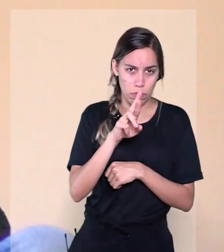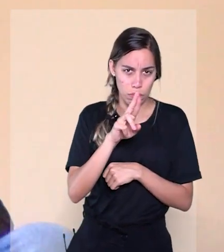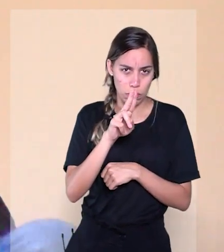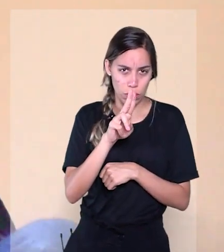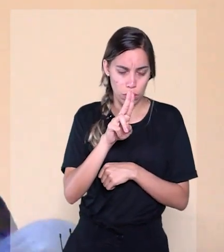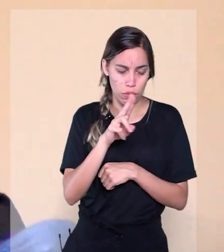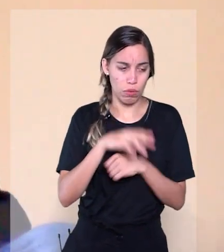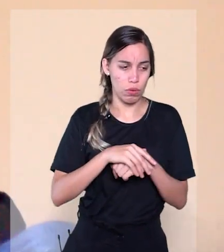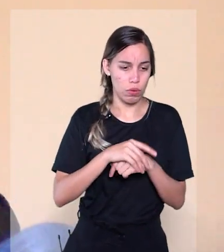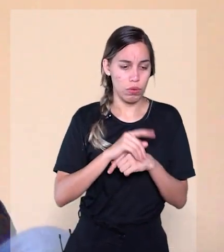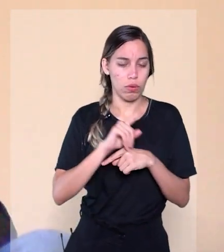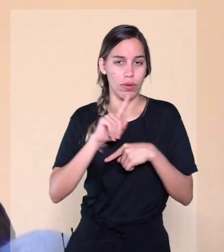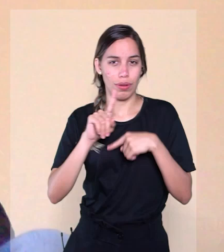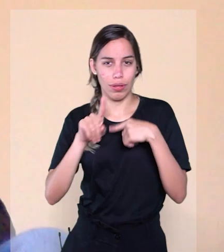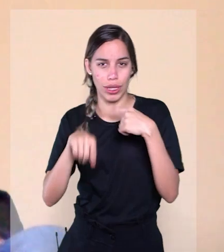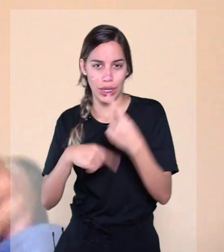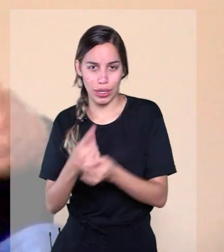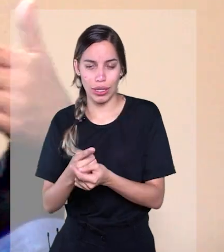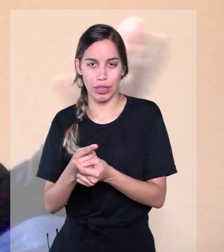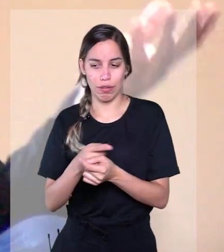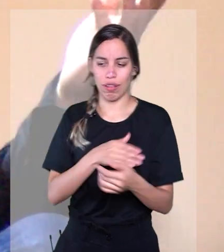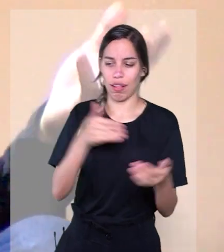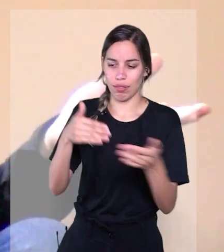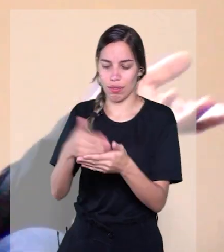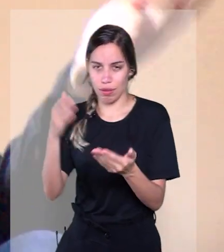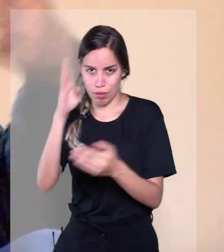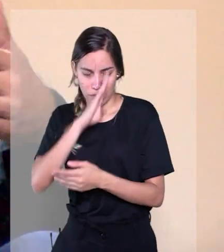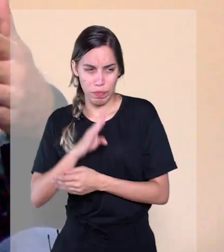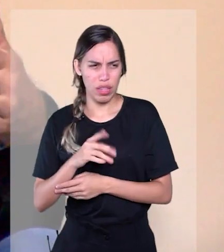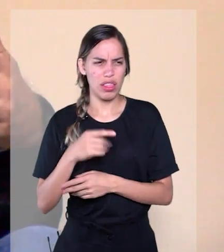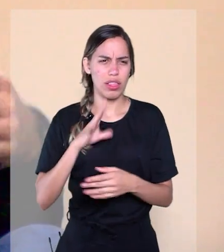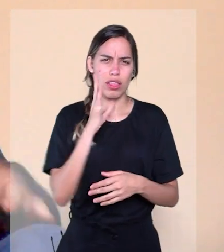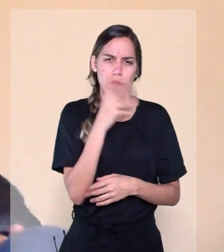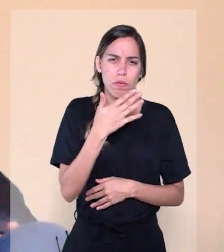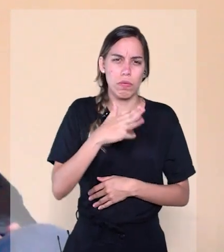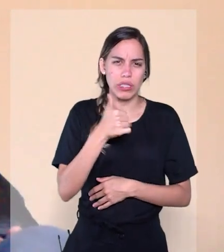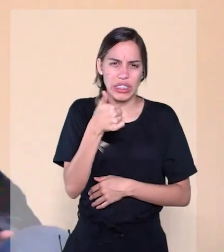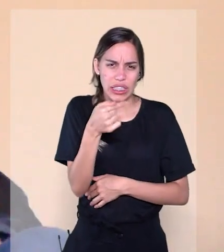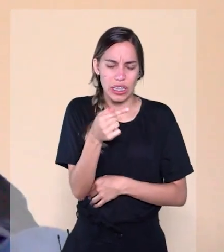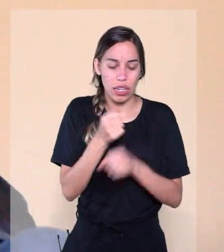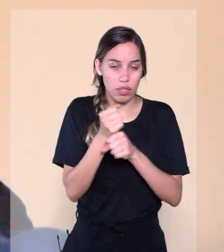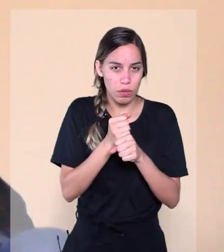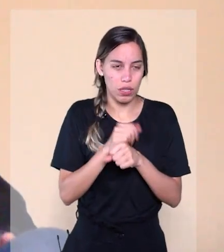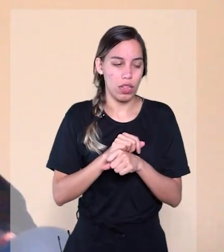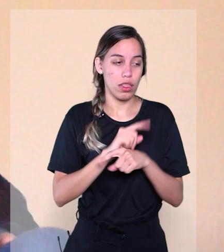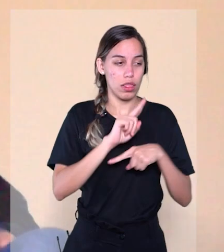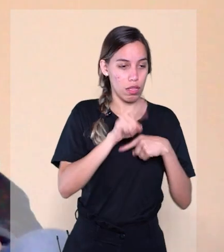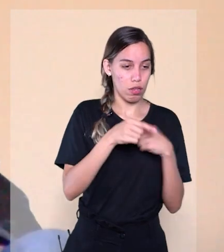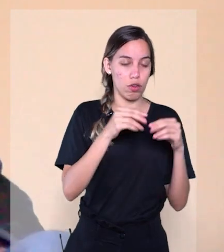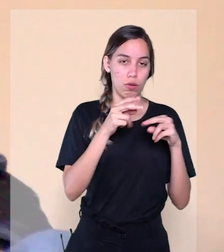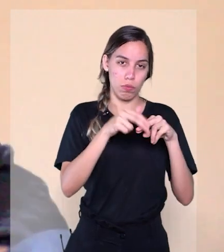17 anos para fazer o projeto. Mas rolou, por isso que eu mudei, na verdade, para o Brasil em 2010